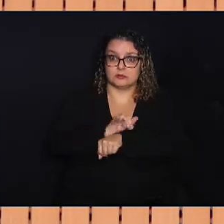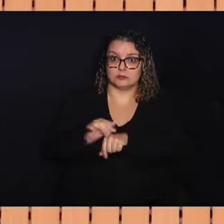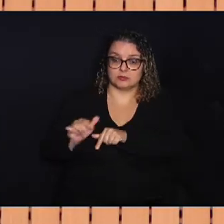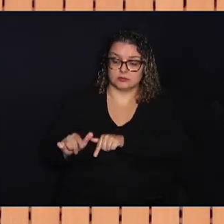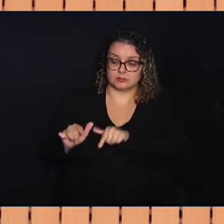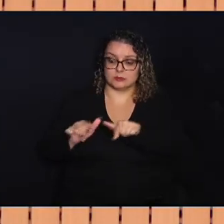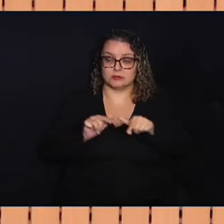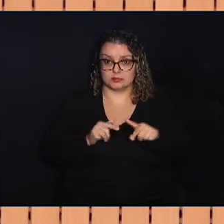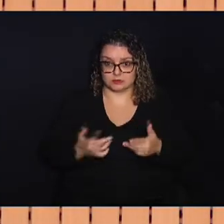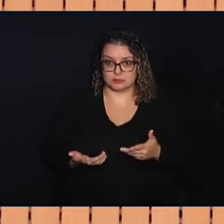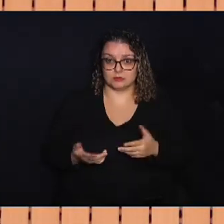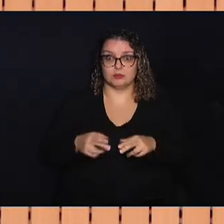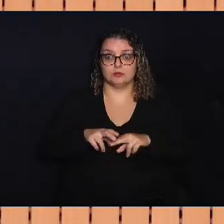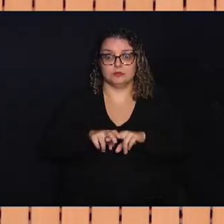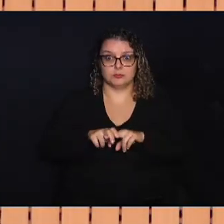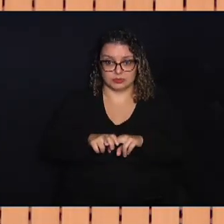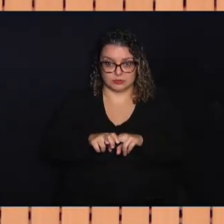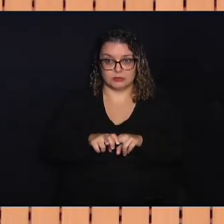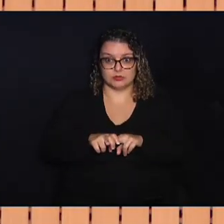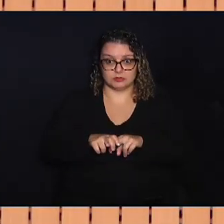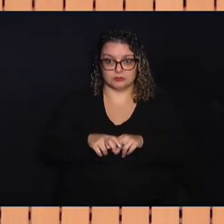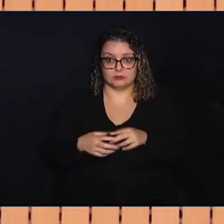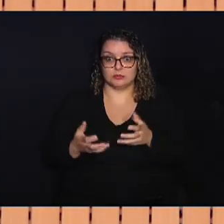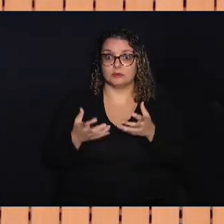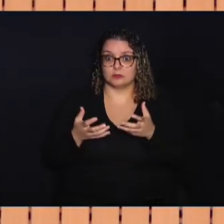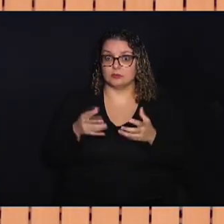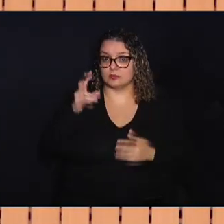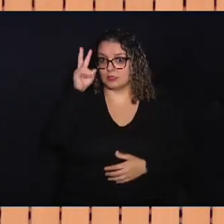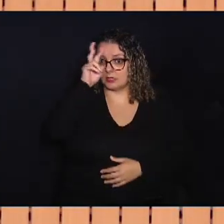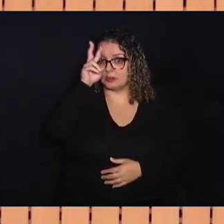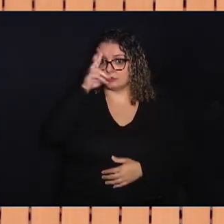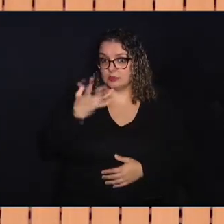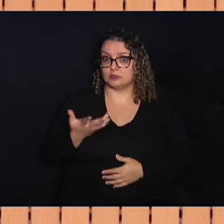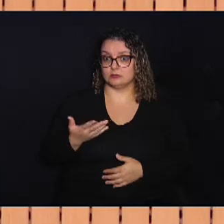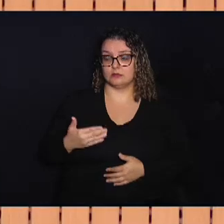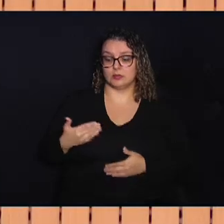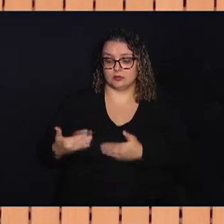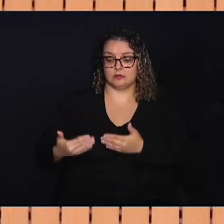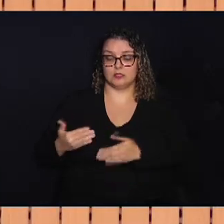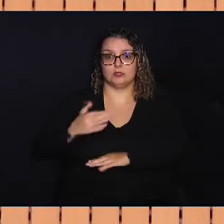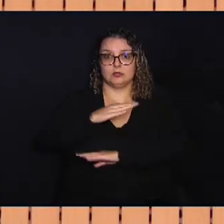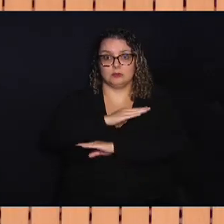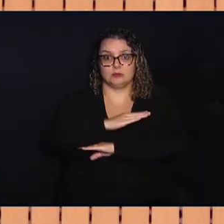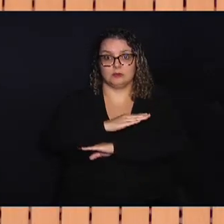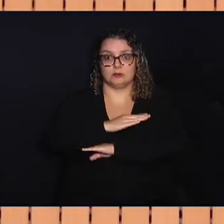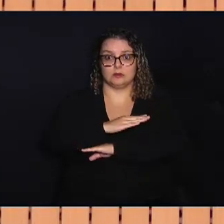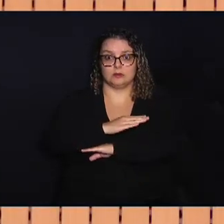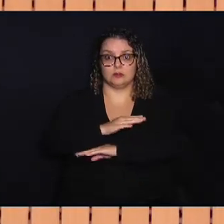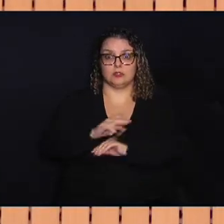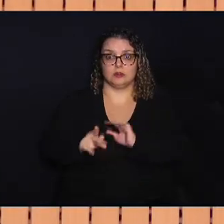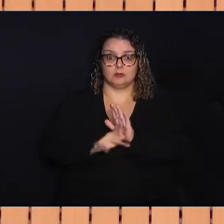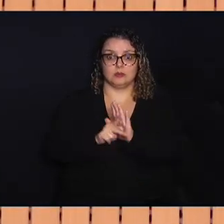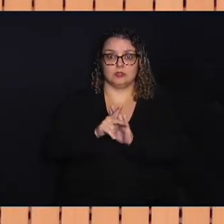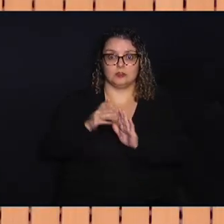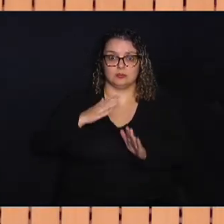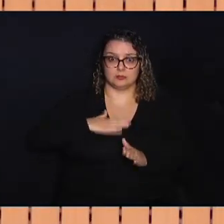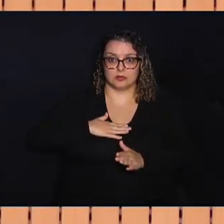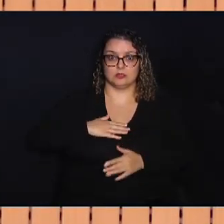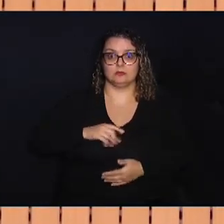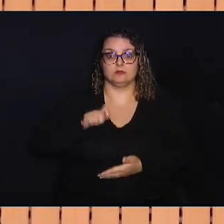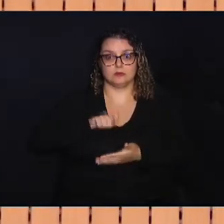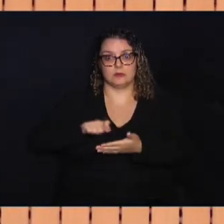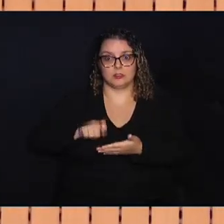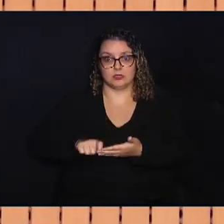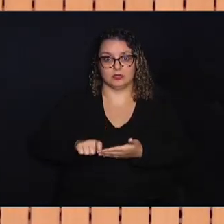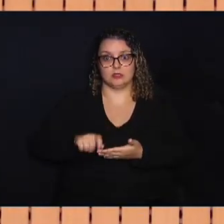locais. Por isso, eu quero lembrar que tramita na casa um projeto de minha autoria, depois de ter